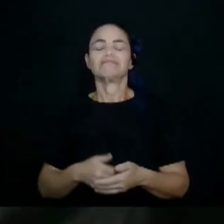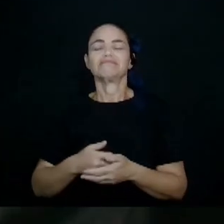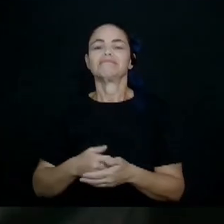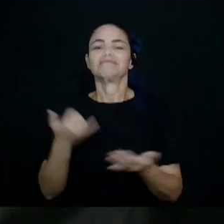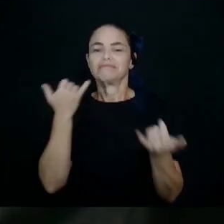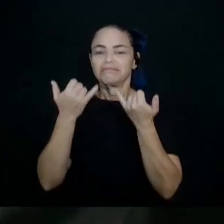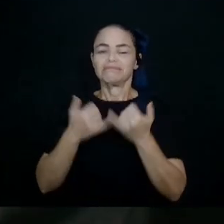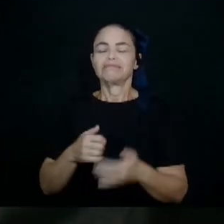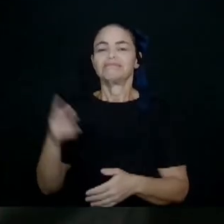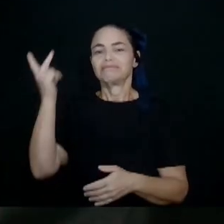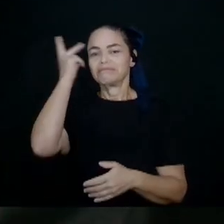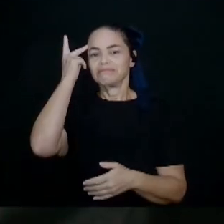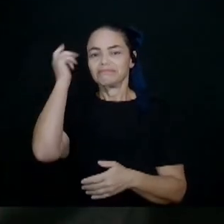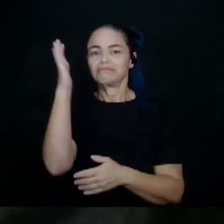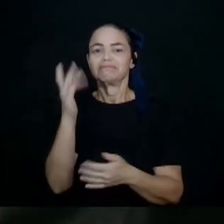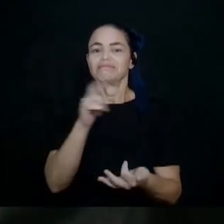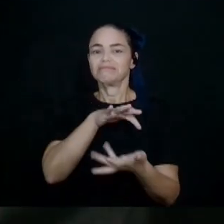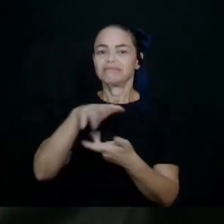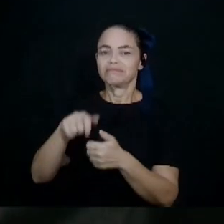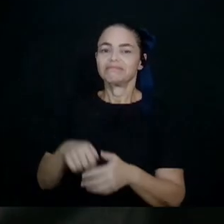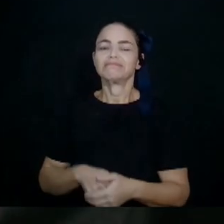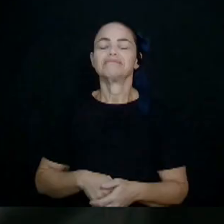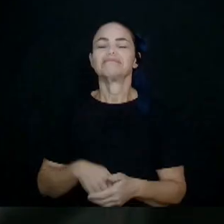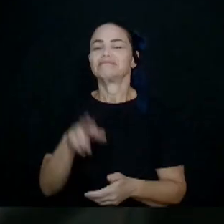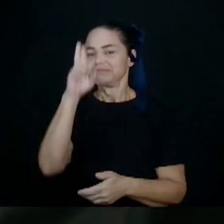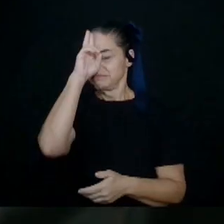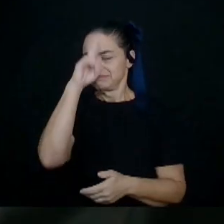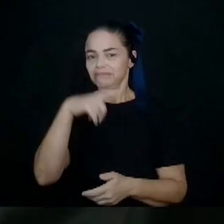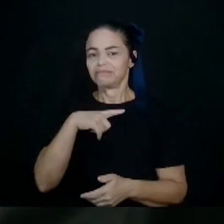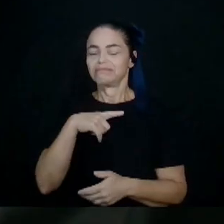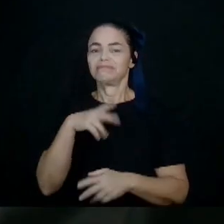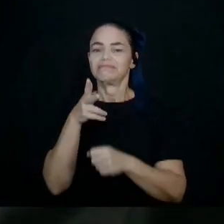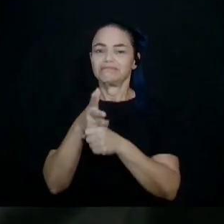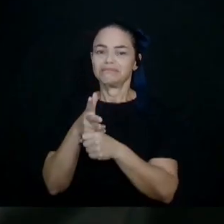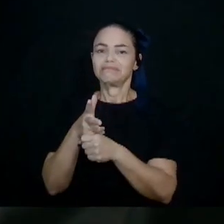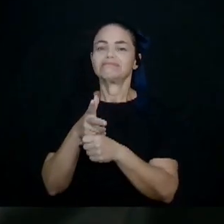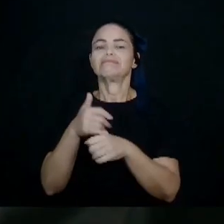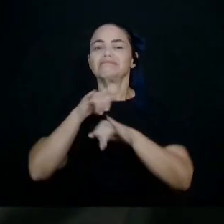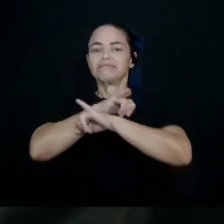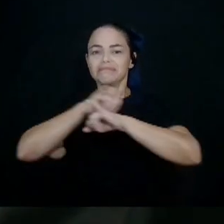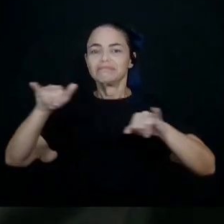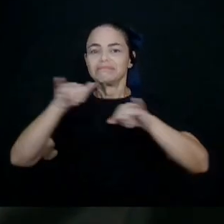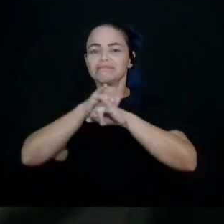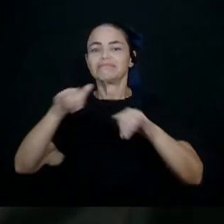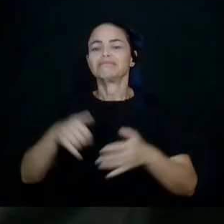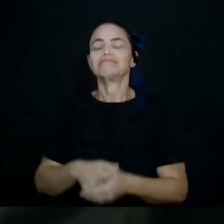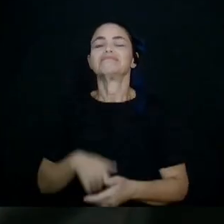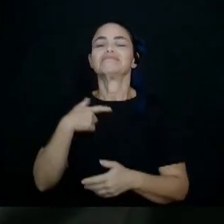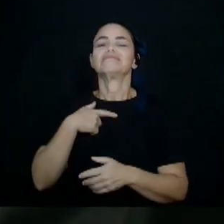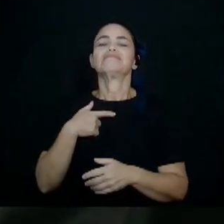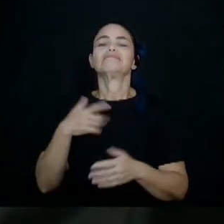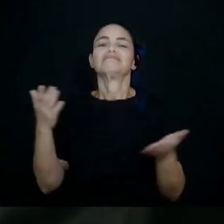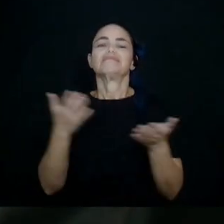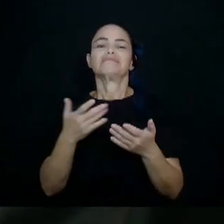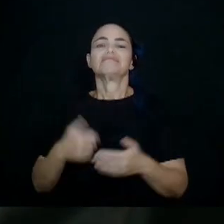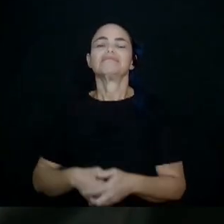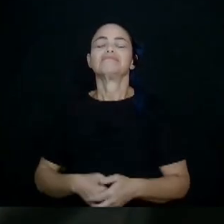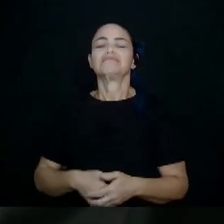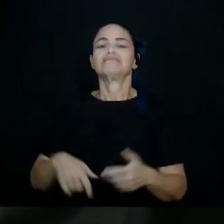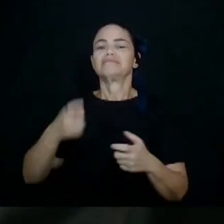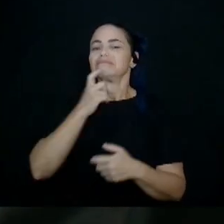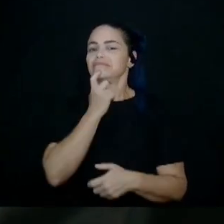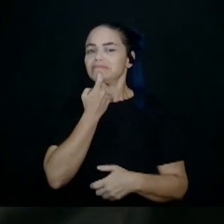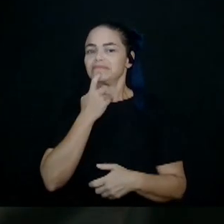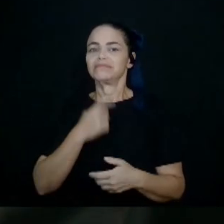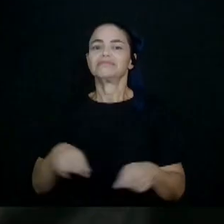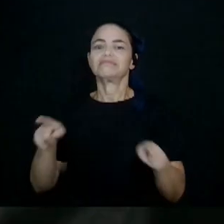de São Paulo, Brasil e mundo. Ao meio-dia nós temos Câmara Notícia, com informações atualizadas aqui da cidade de Campinas e também